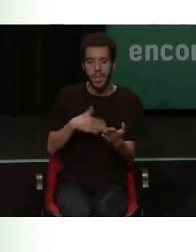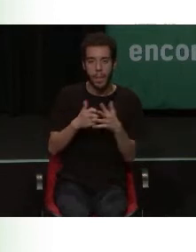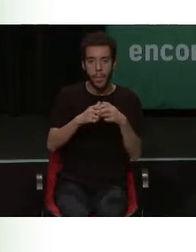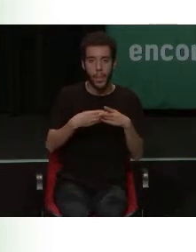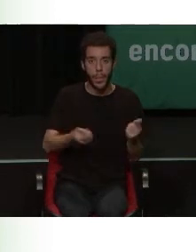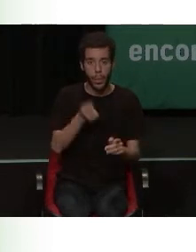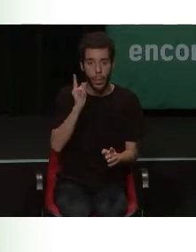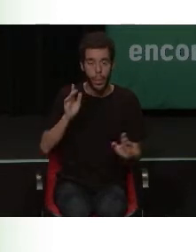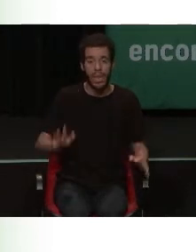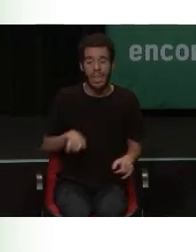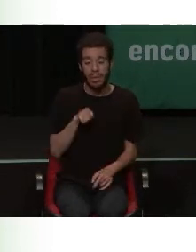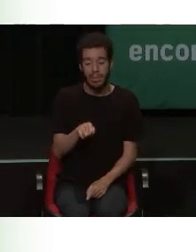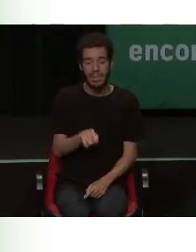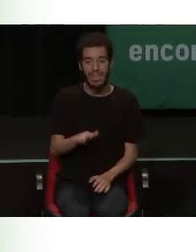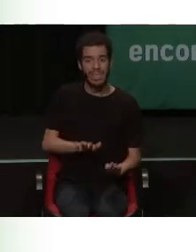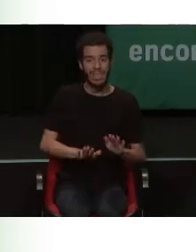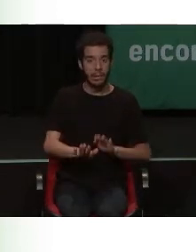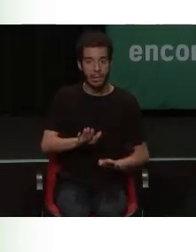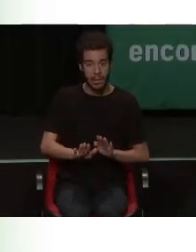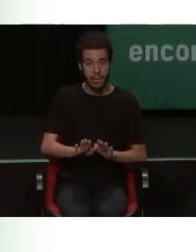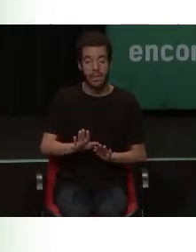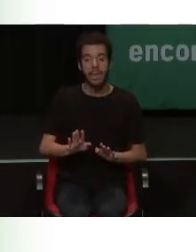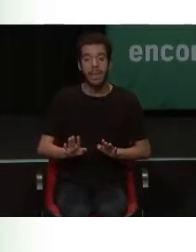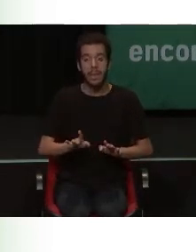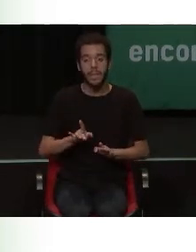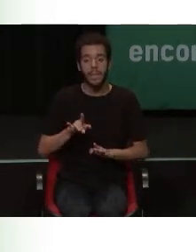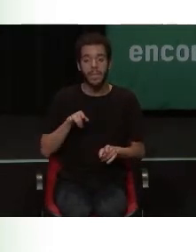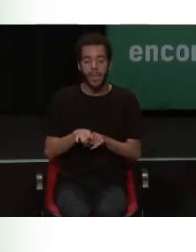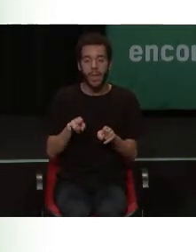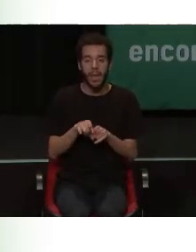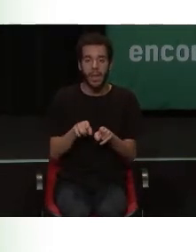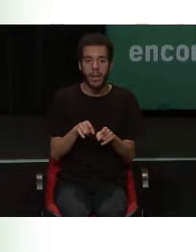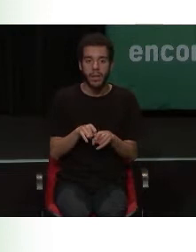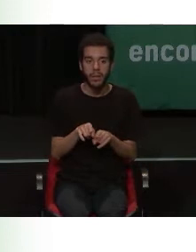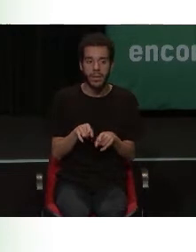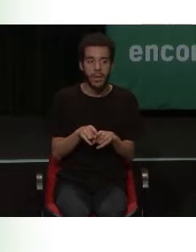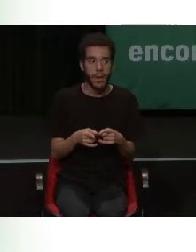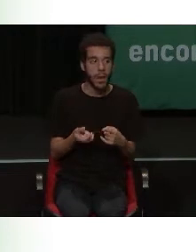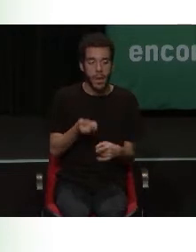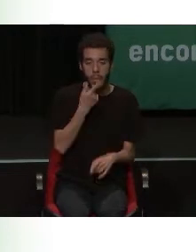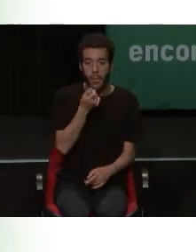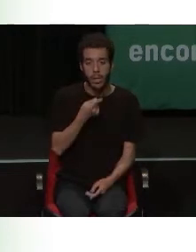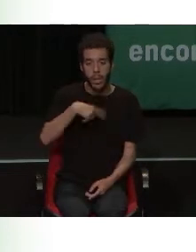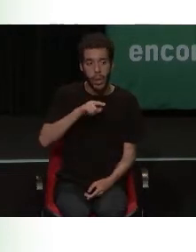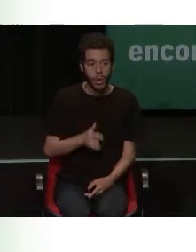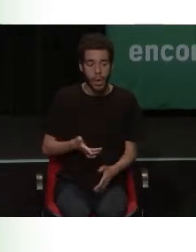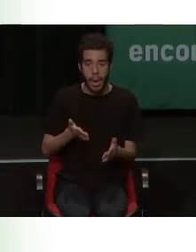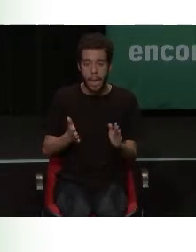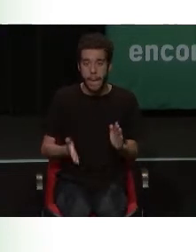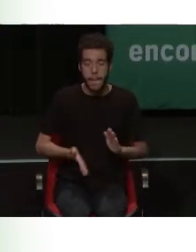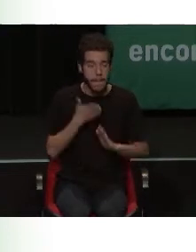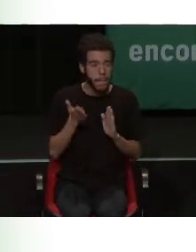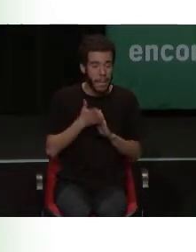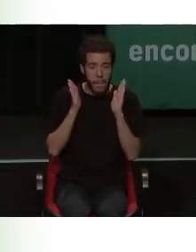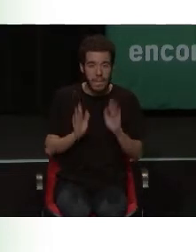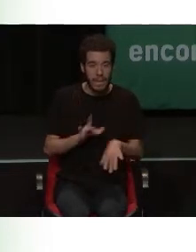resistência, aquela resistência que nos importa é a resistência aos antibióticos que nós desesperadamente necessitamos para uso